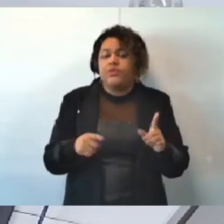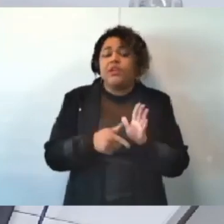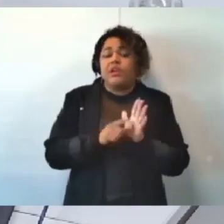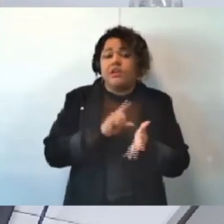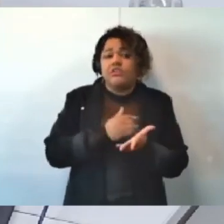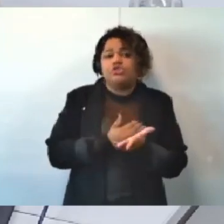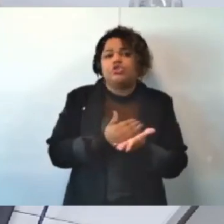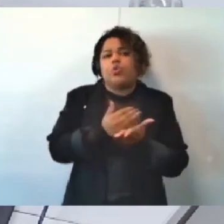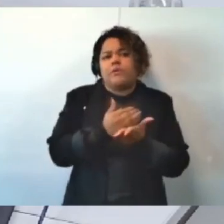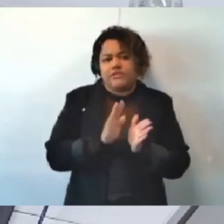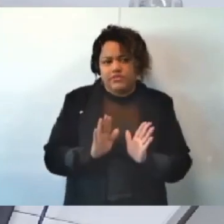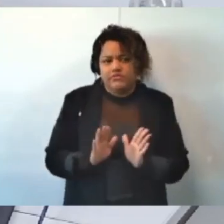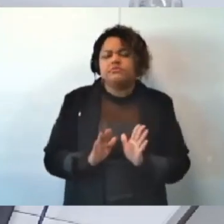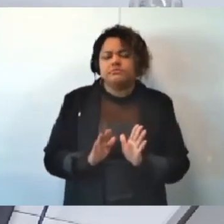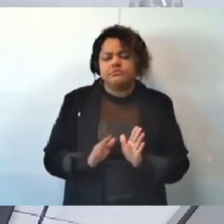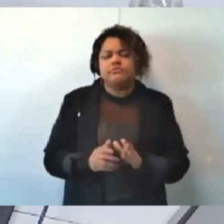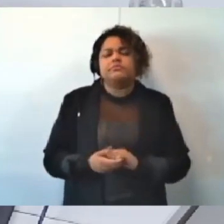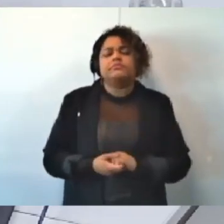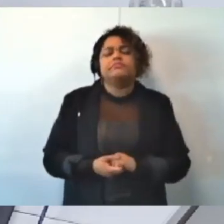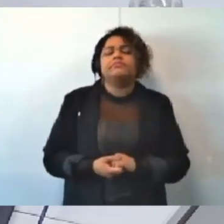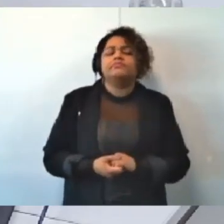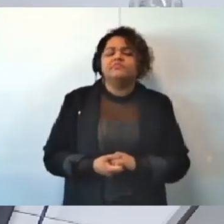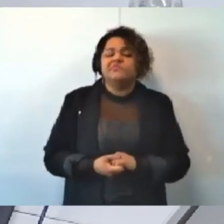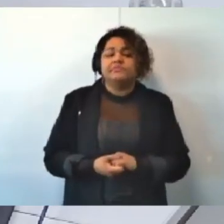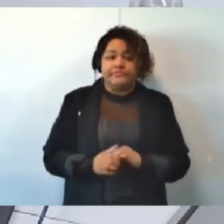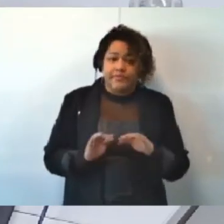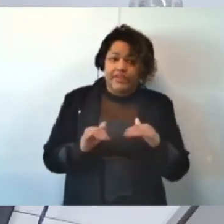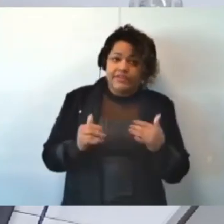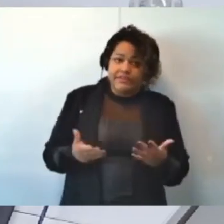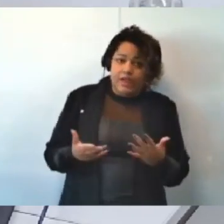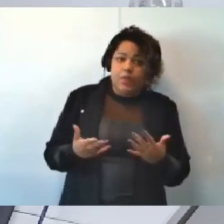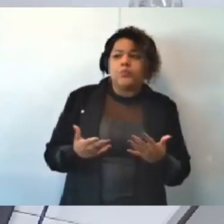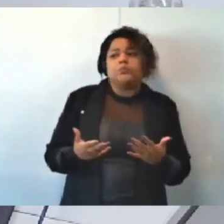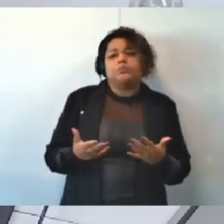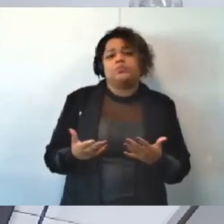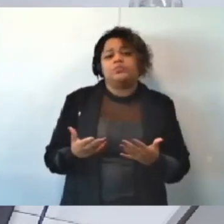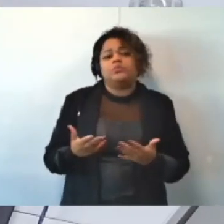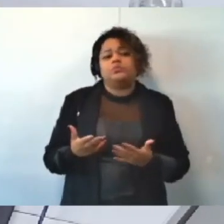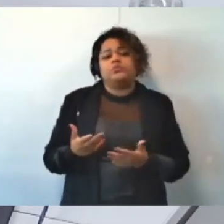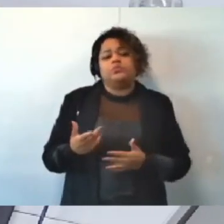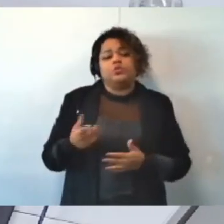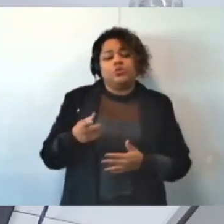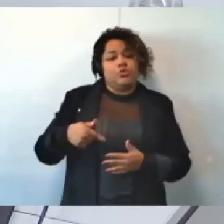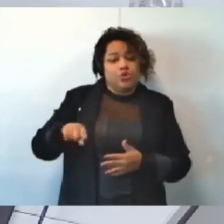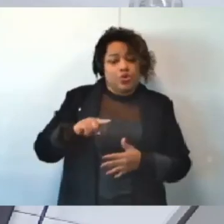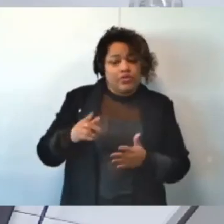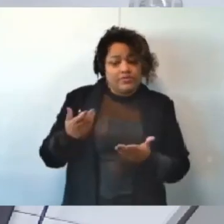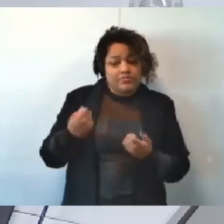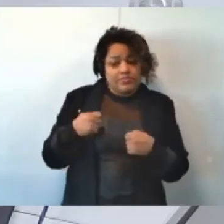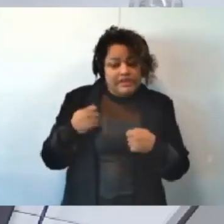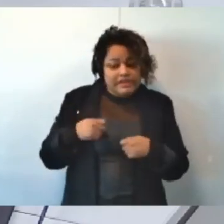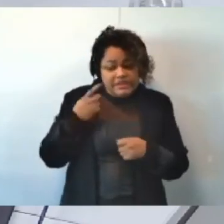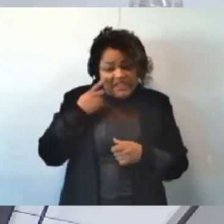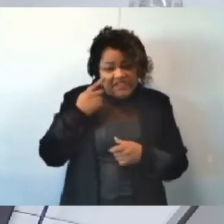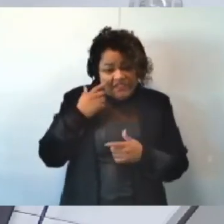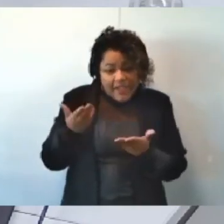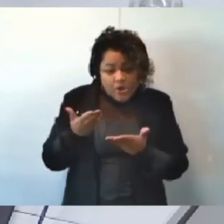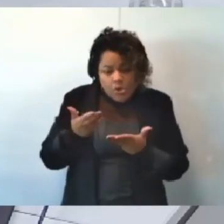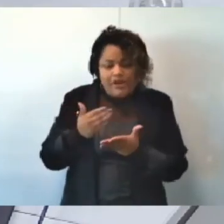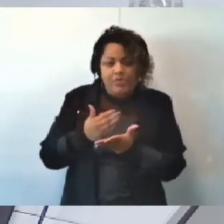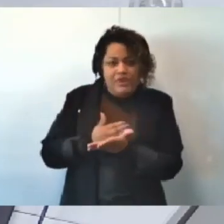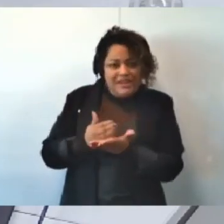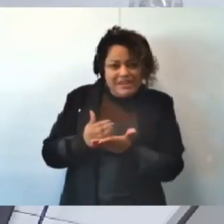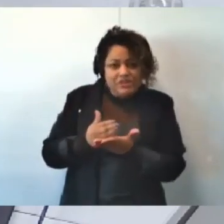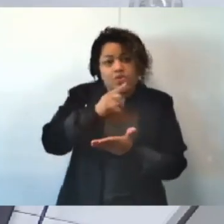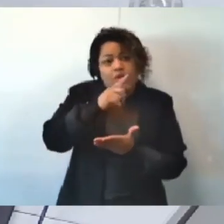Antes mesmo de começar. Então, a gente tem que, enquanto está no início, a gente remodelar, para eles